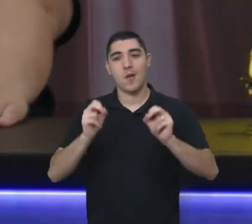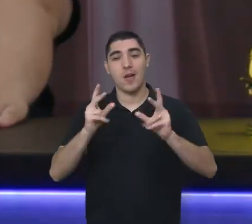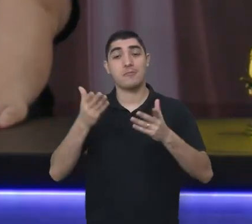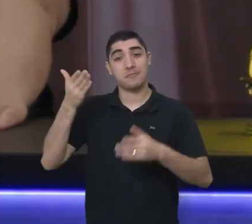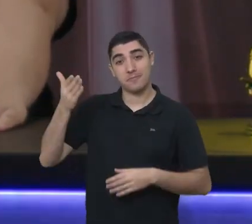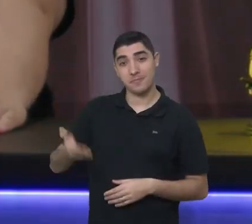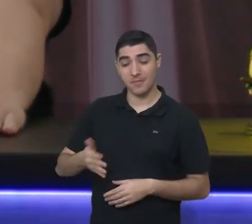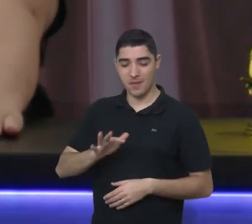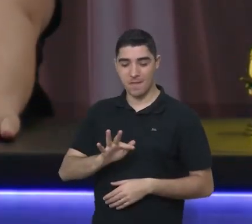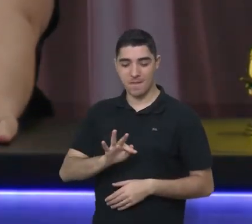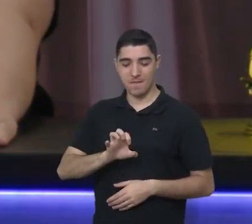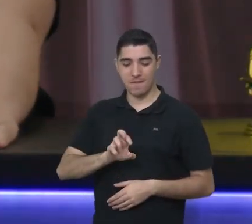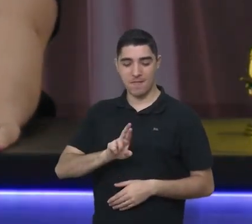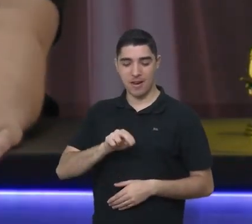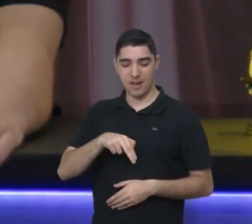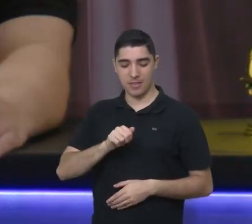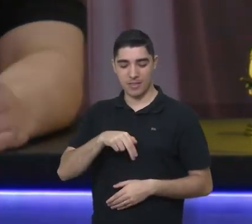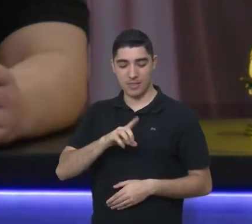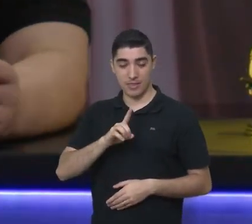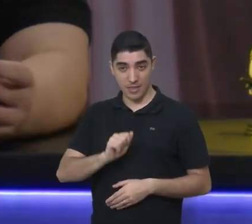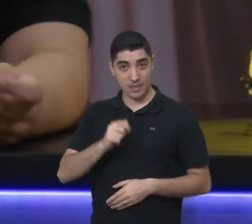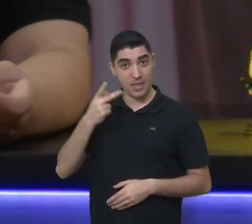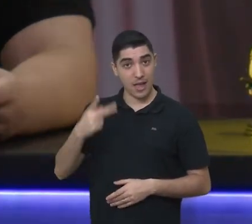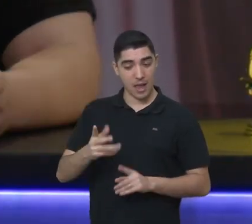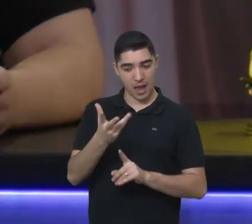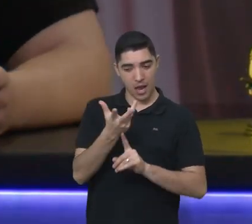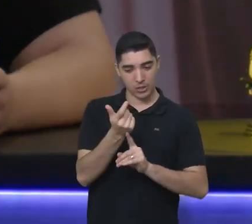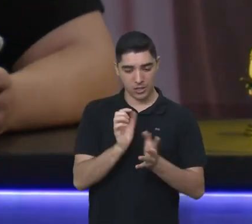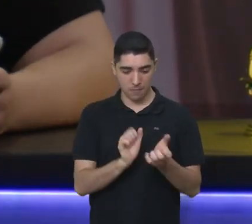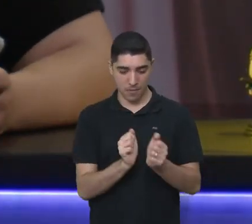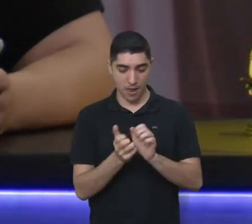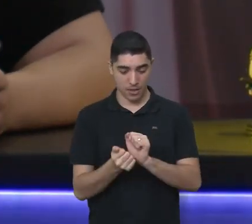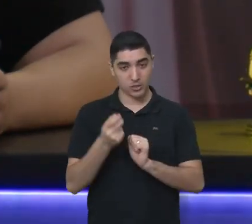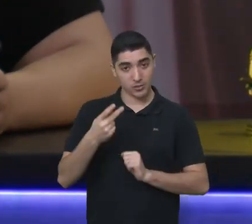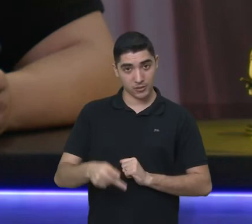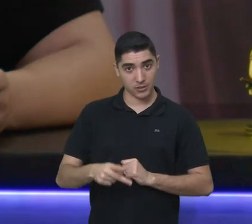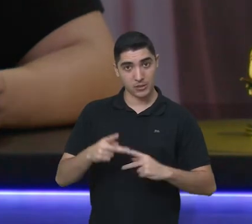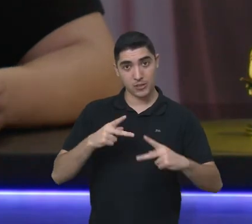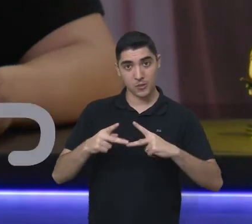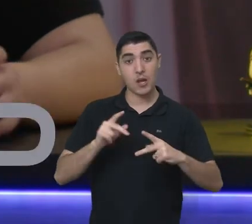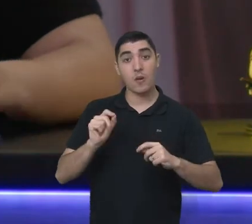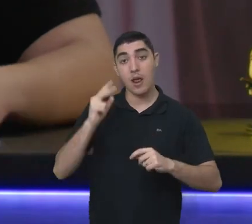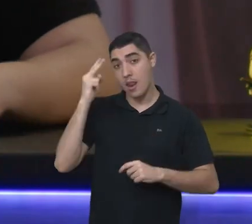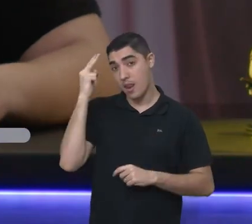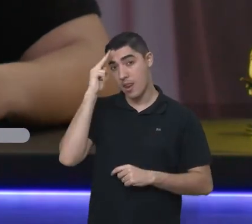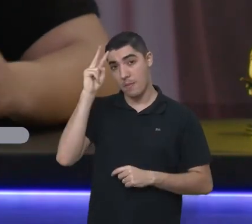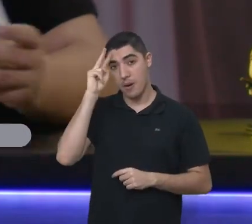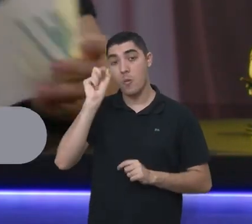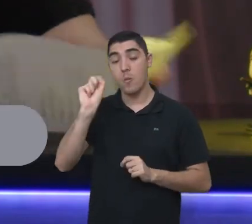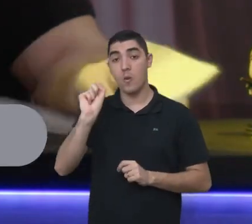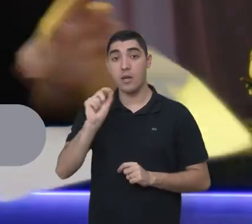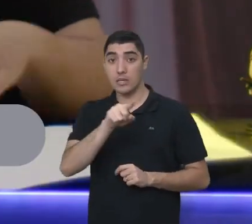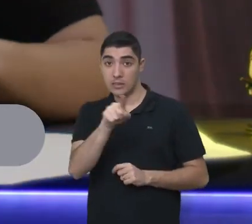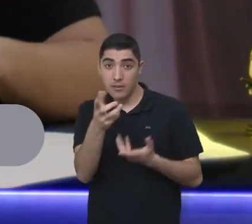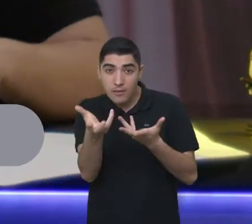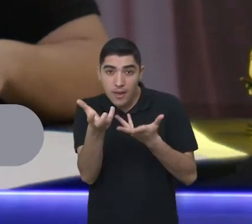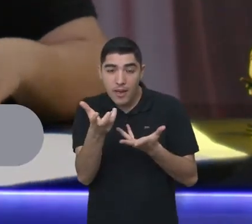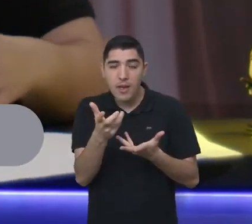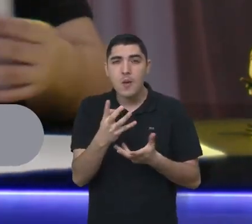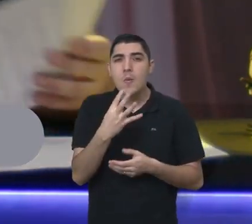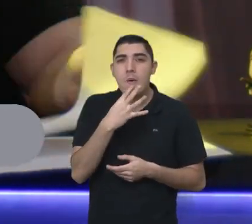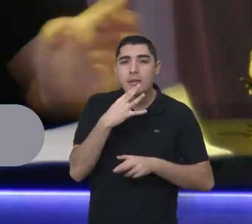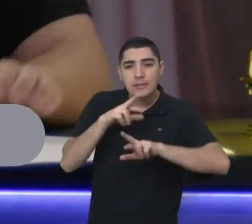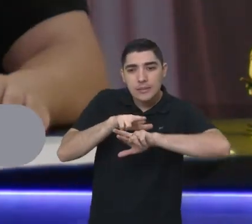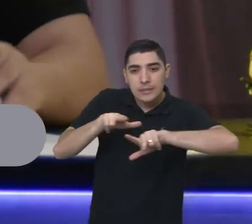foi Fernanda Segolin, artista plástica aqui da nossa região. Relembrando, se você quiser ter mais conhecimento